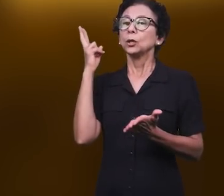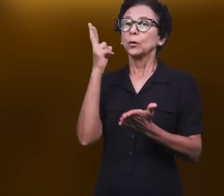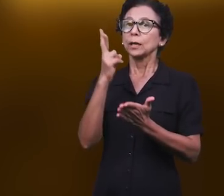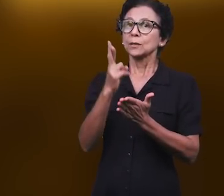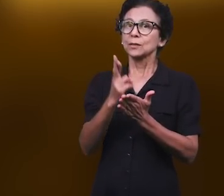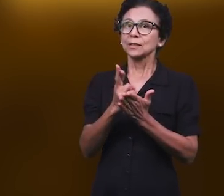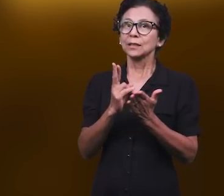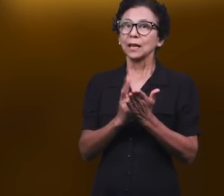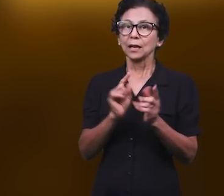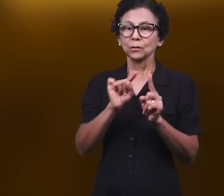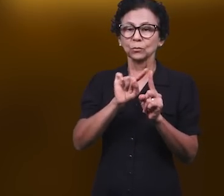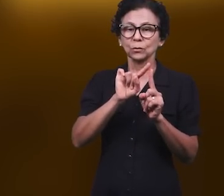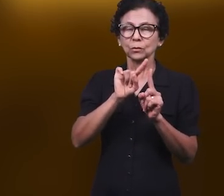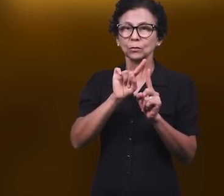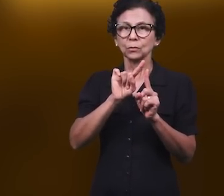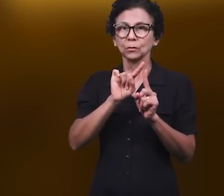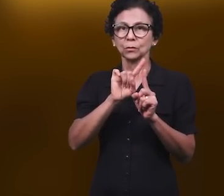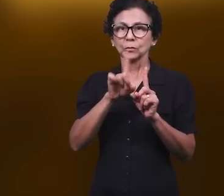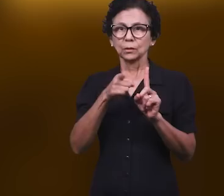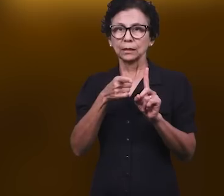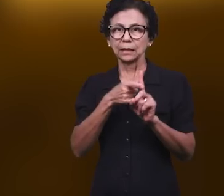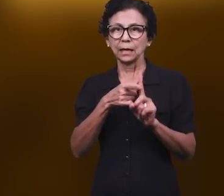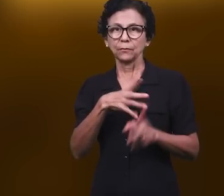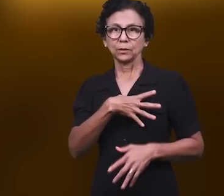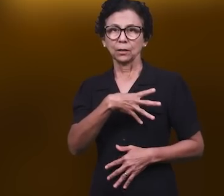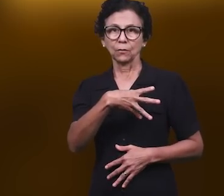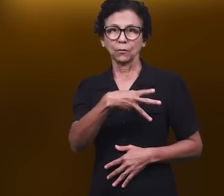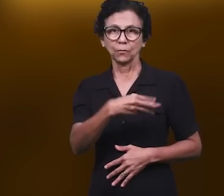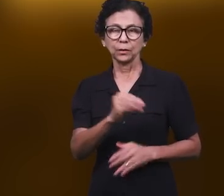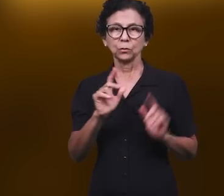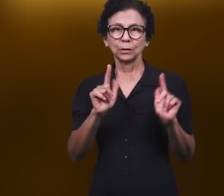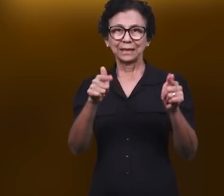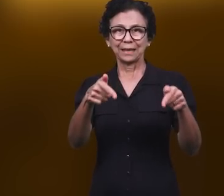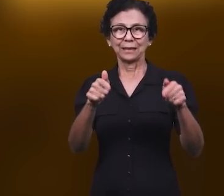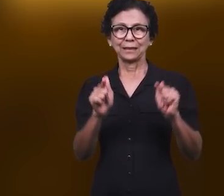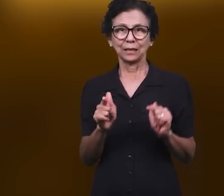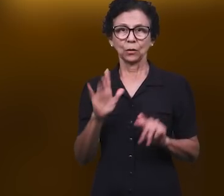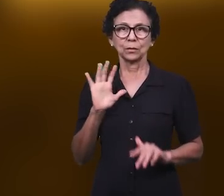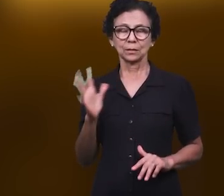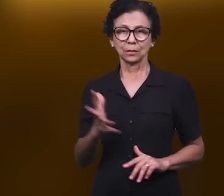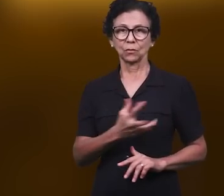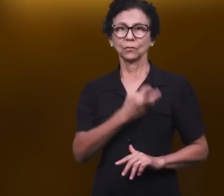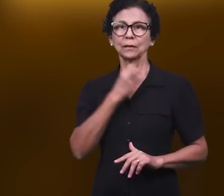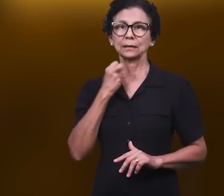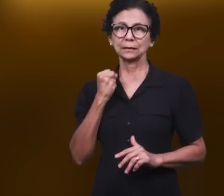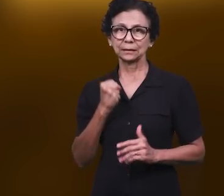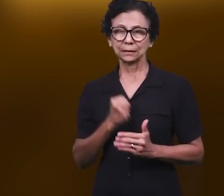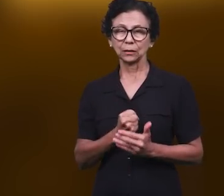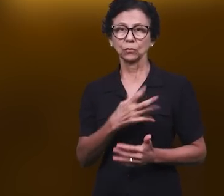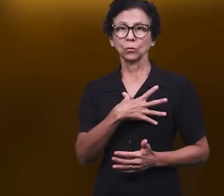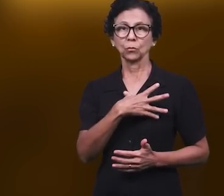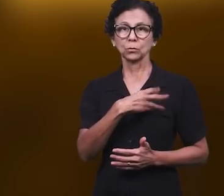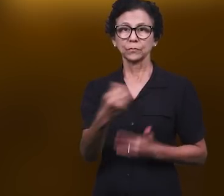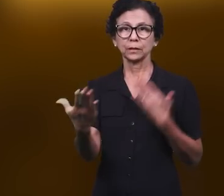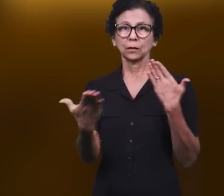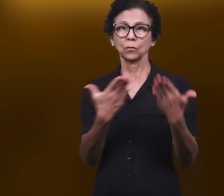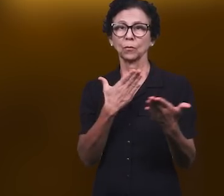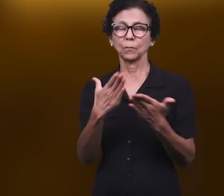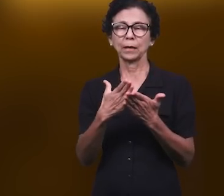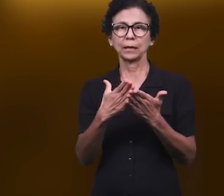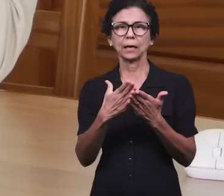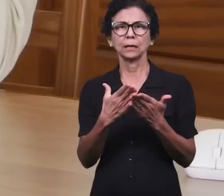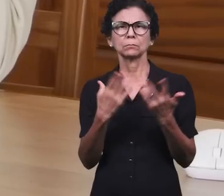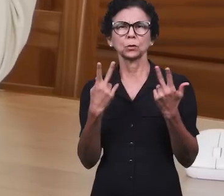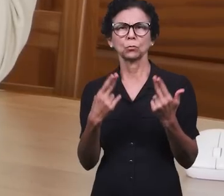o fruto do ventre o seu galardão. Com flechas na mão do valente, assim são